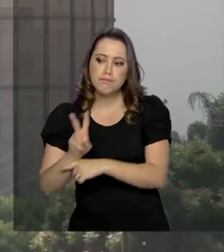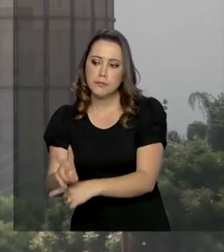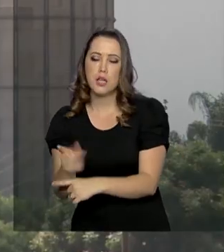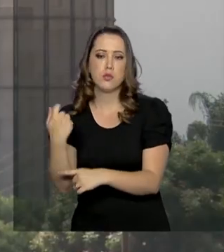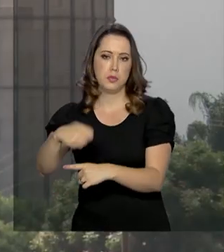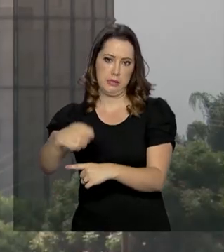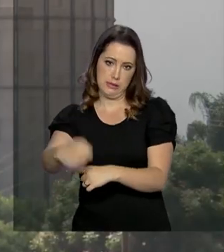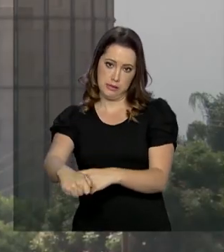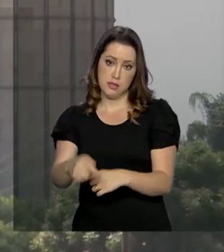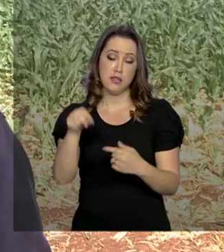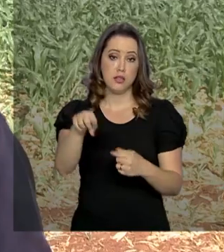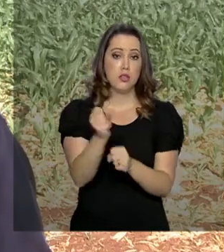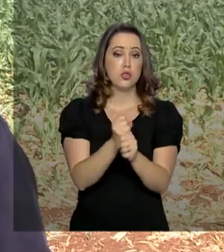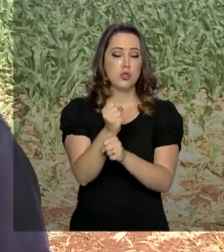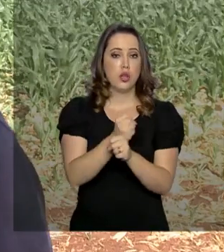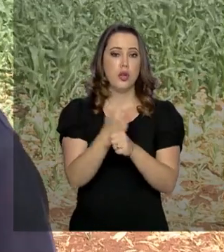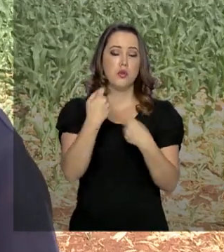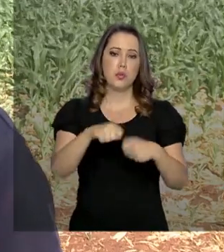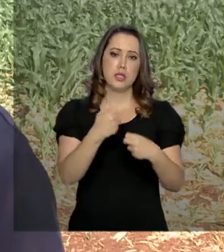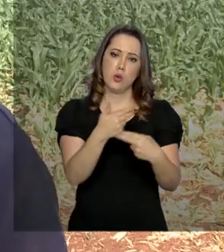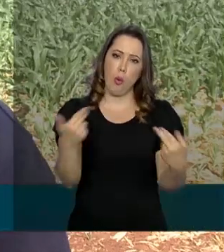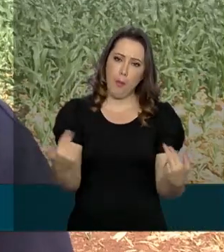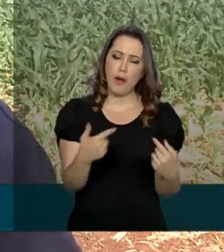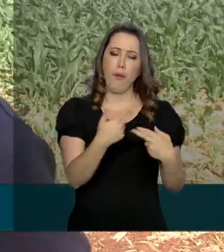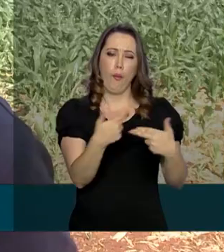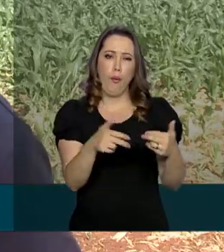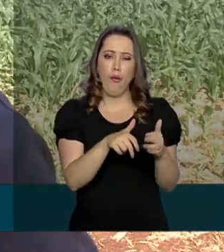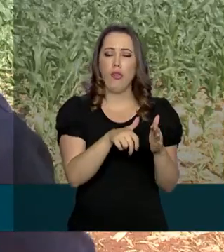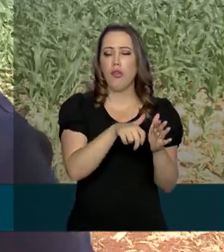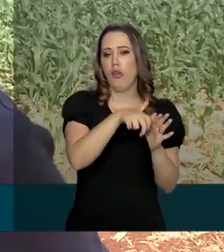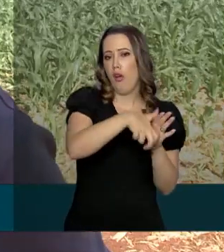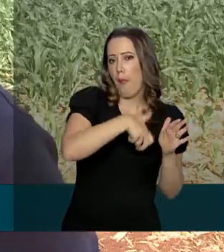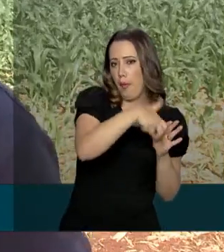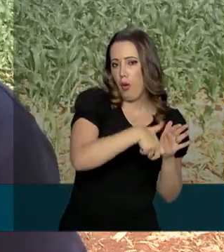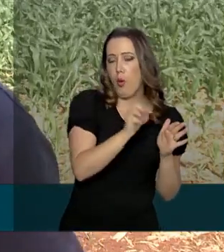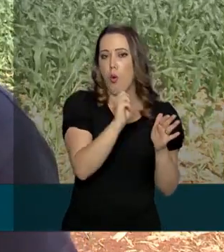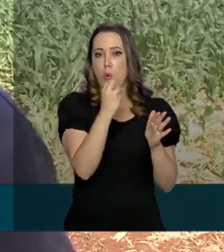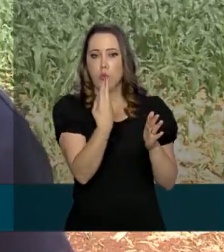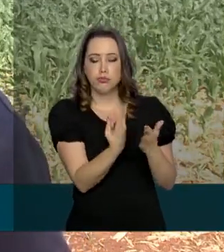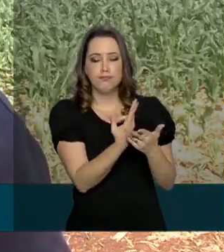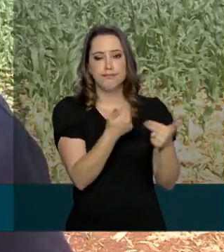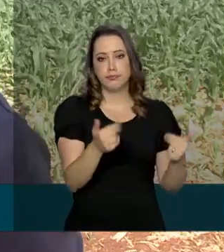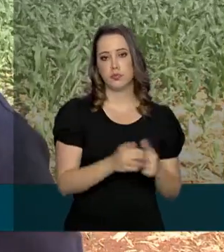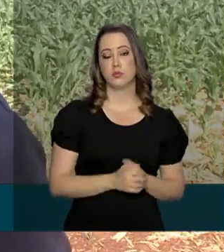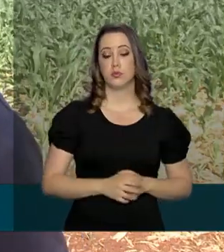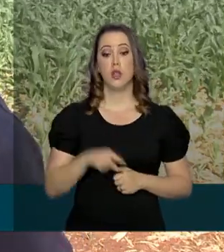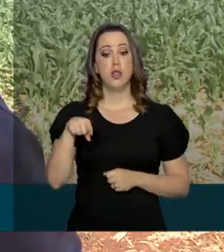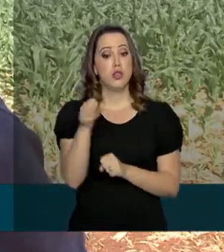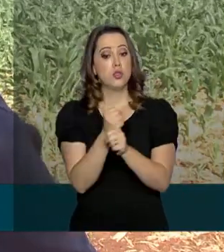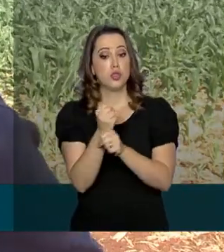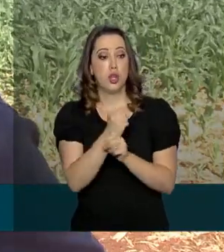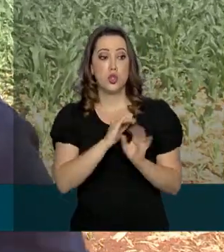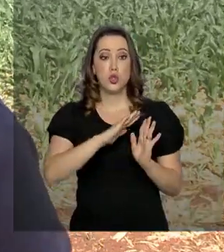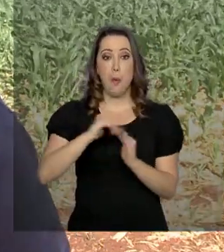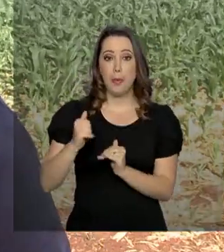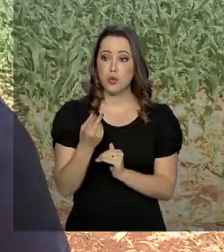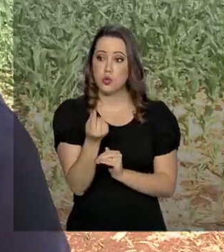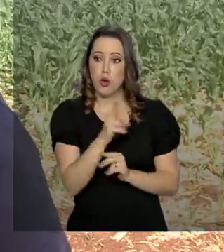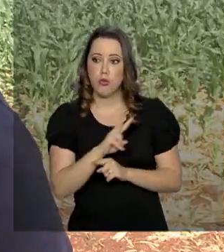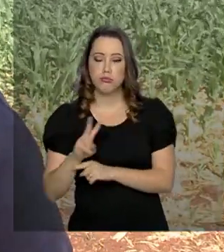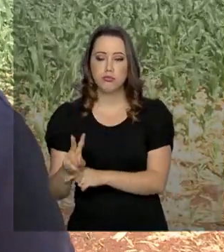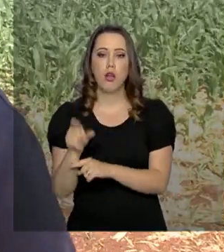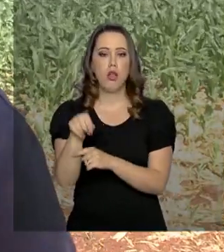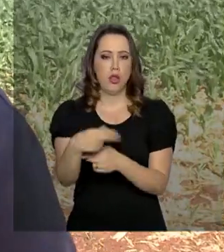e armazenamento. A gente captou recursos para investimento na parte de máquinas e